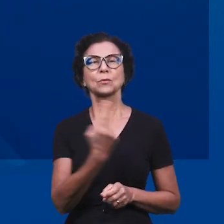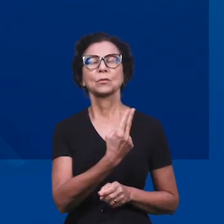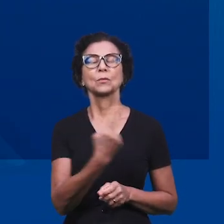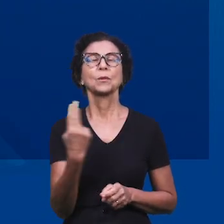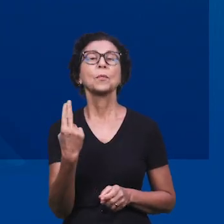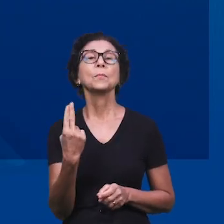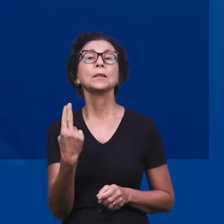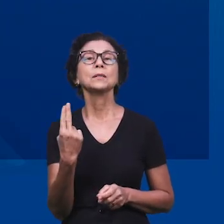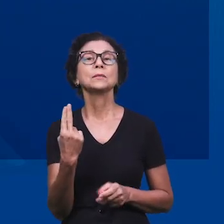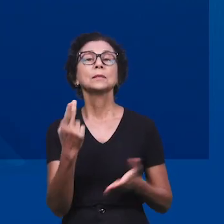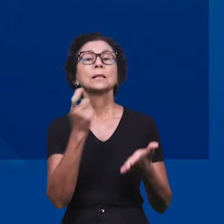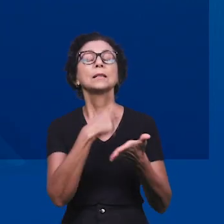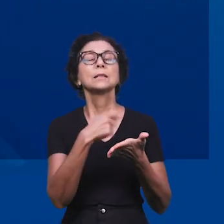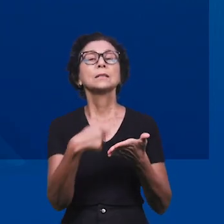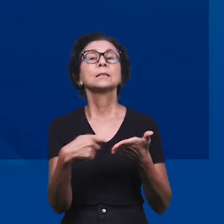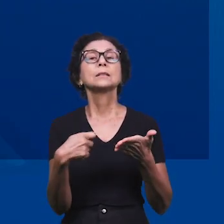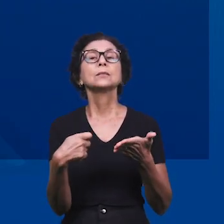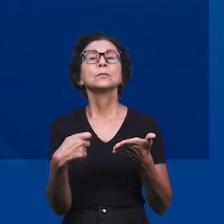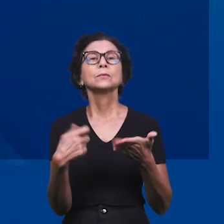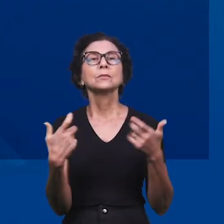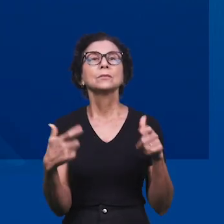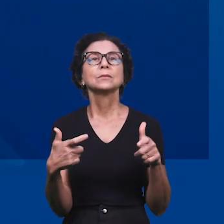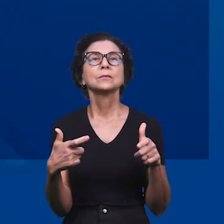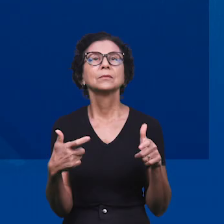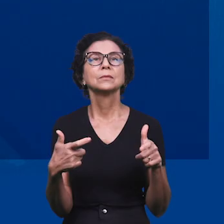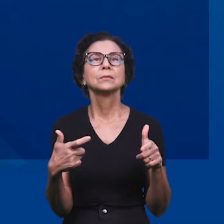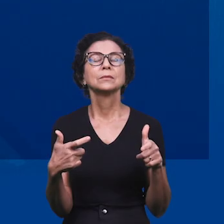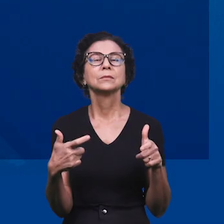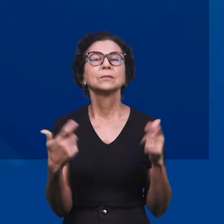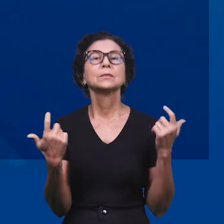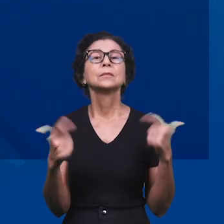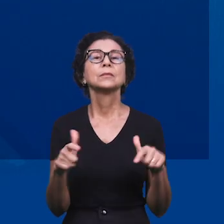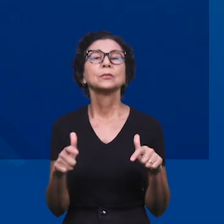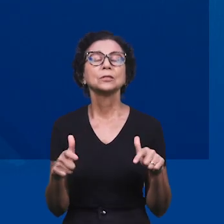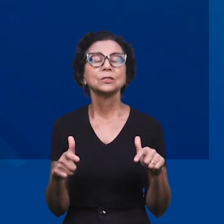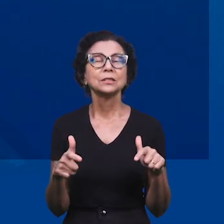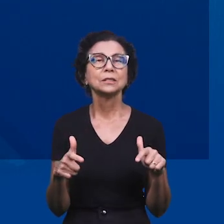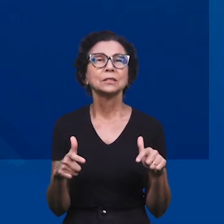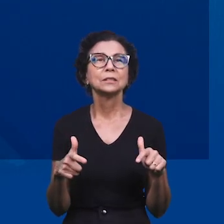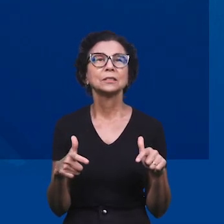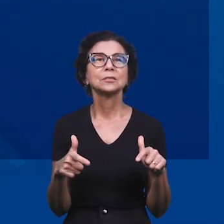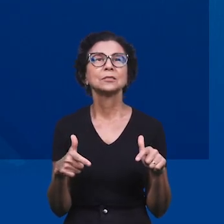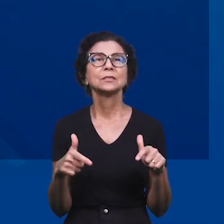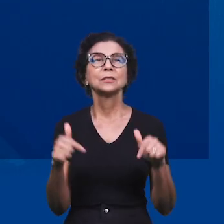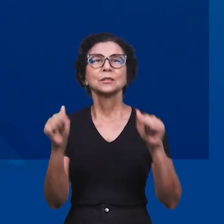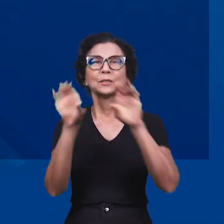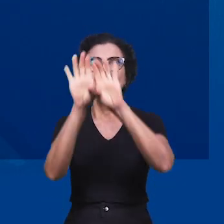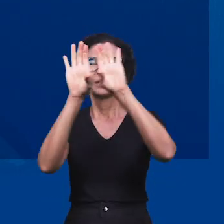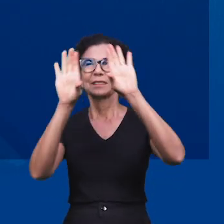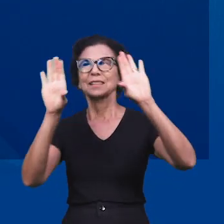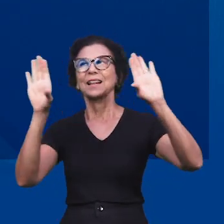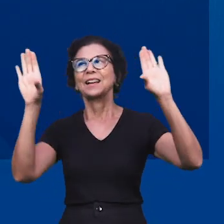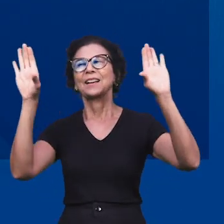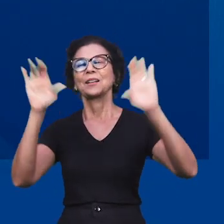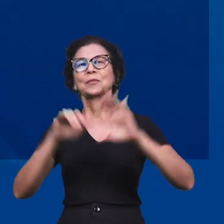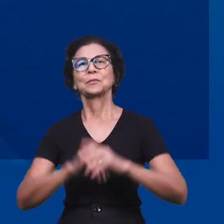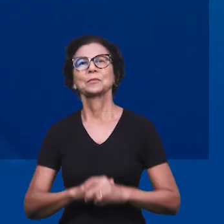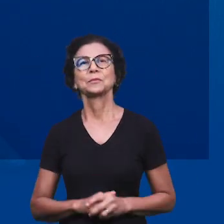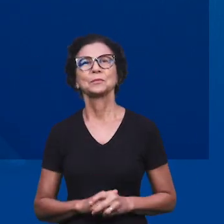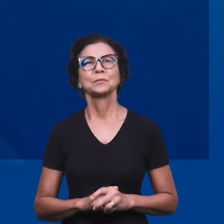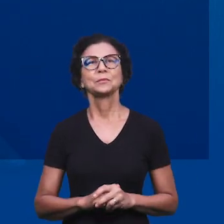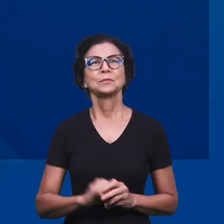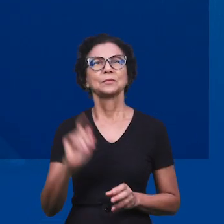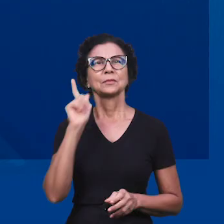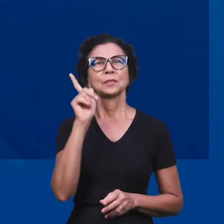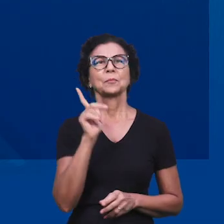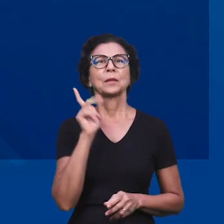Escrito no? Que lugar? no céu. No céu, a paz. O Senhor